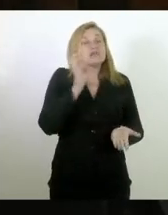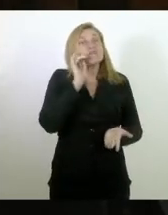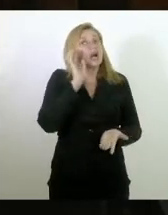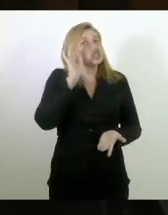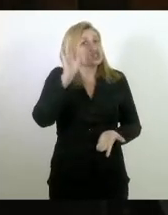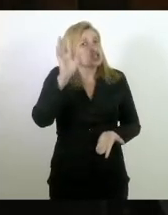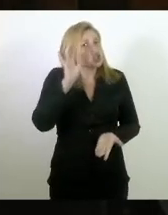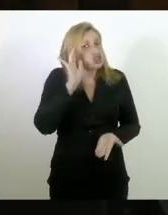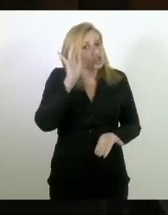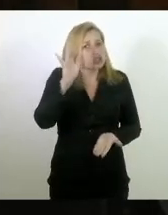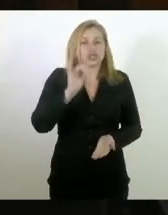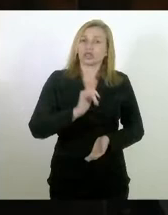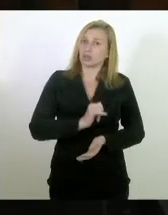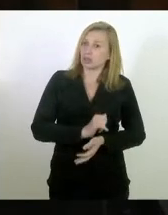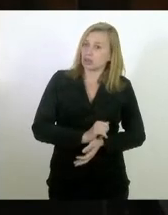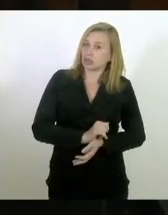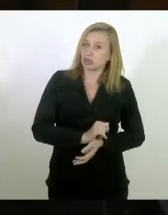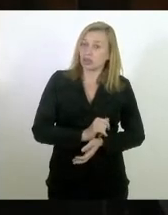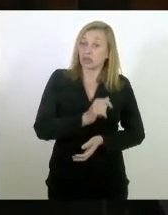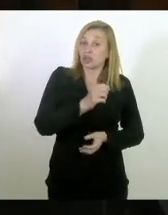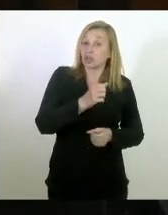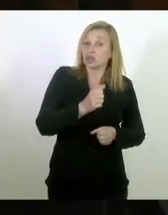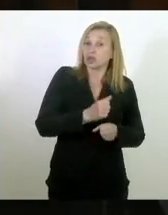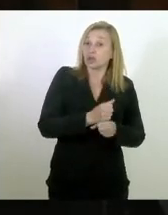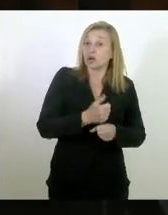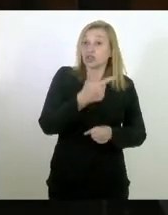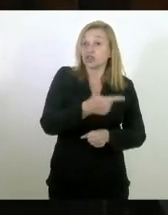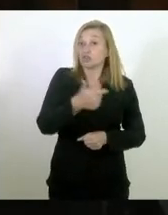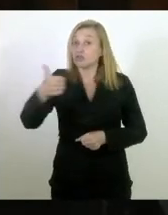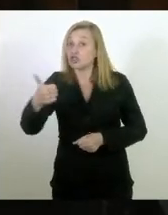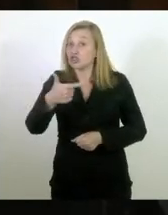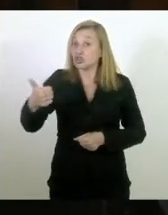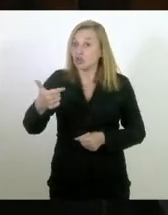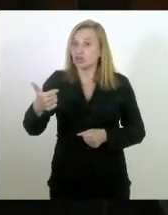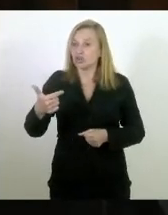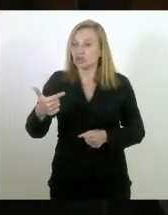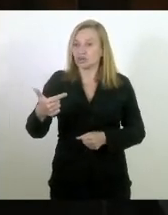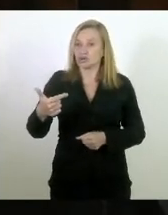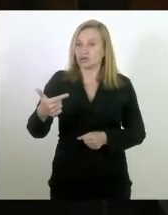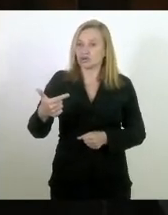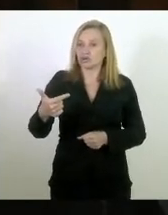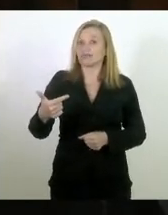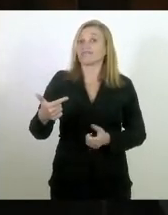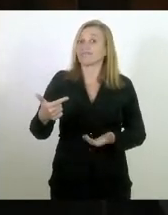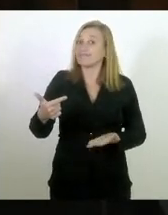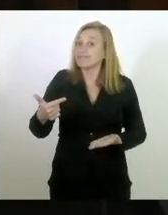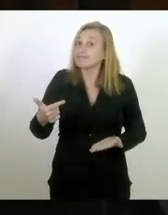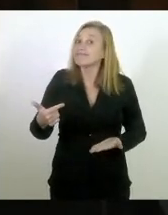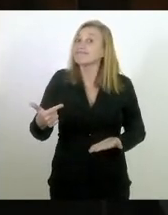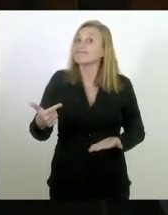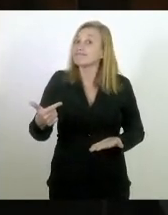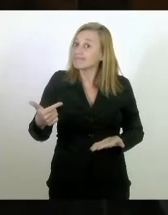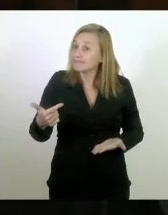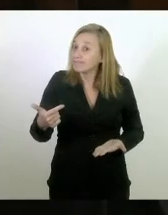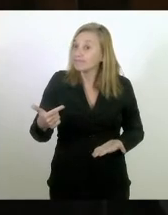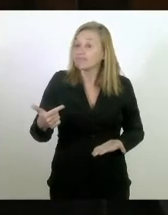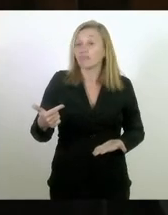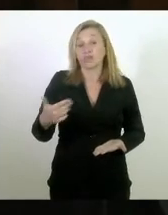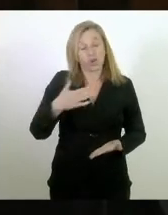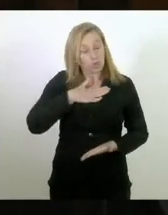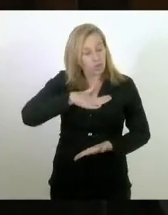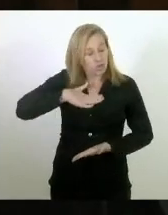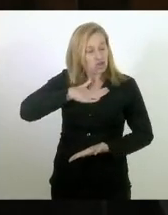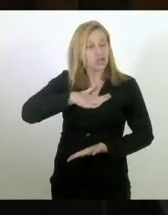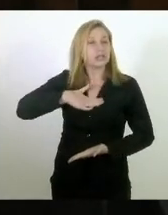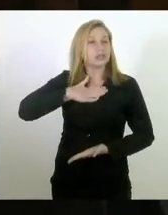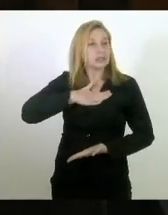imagine em 2022 imagine em 2022 e o que eu